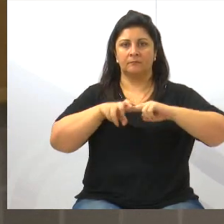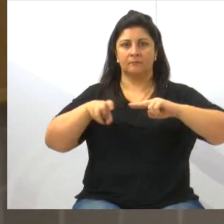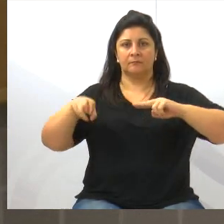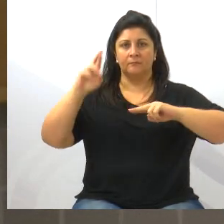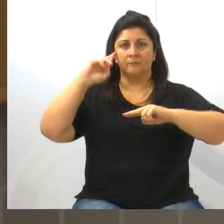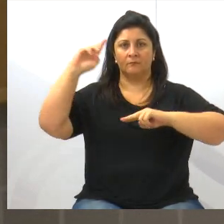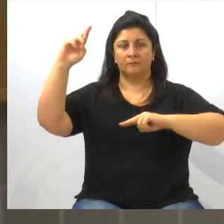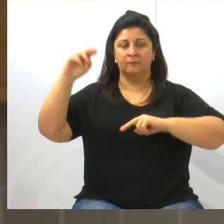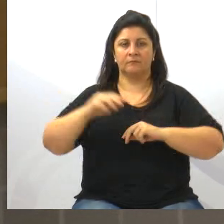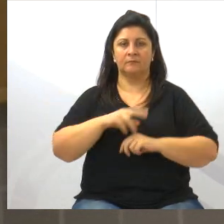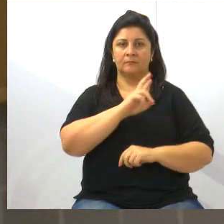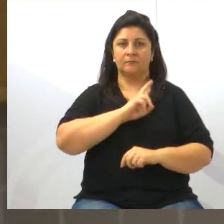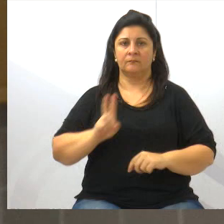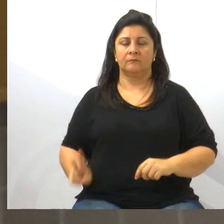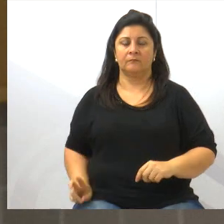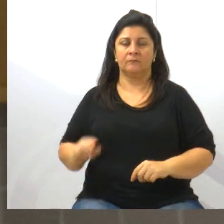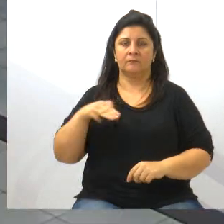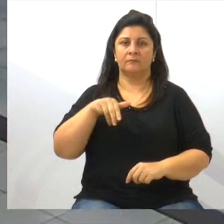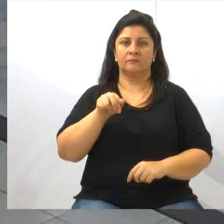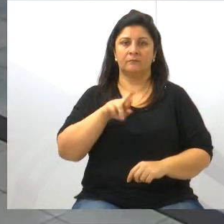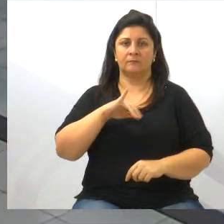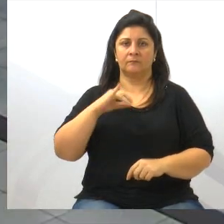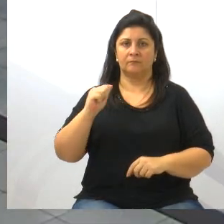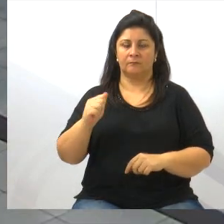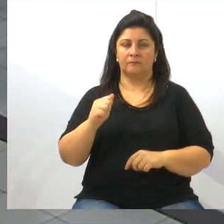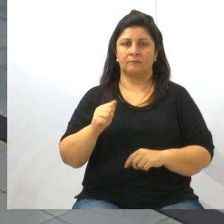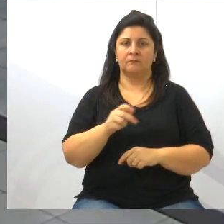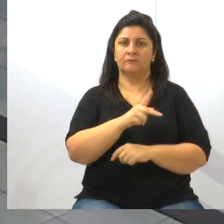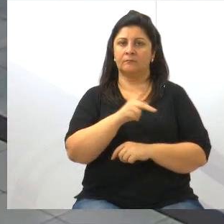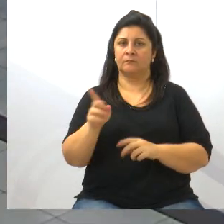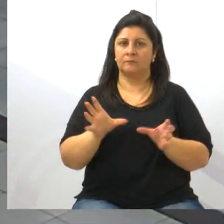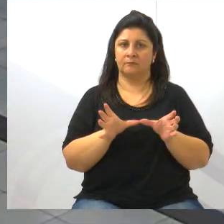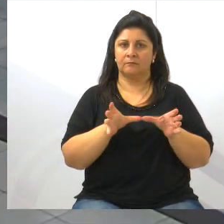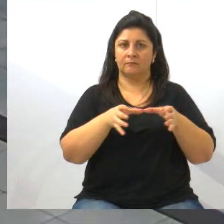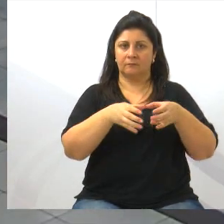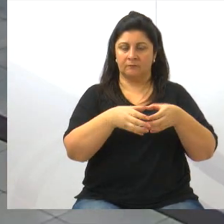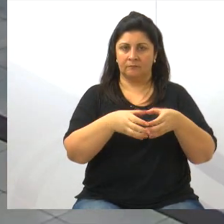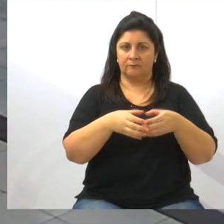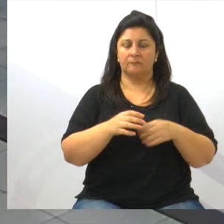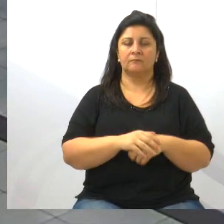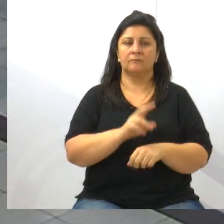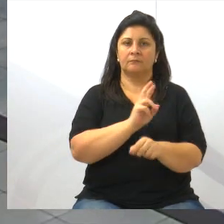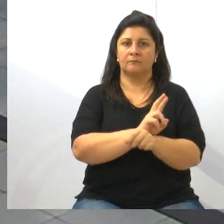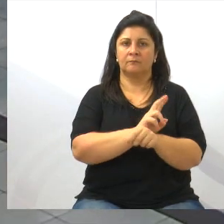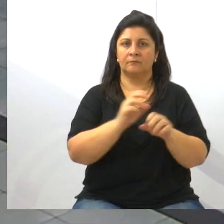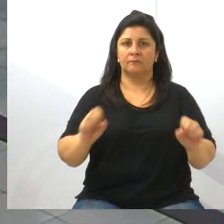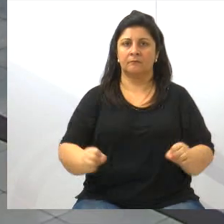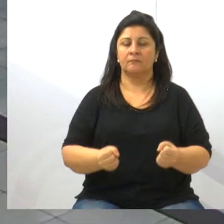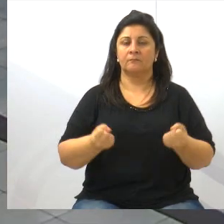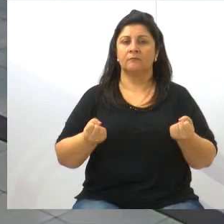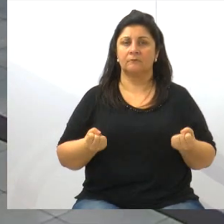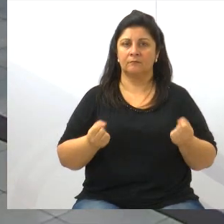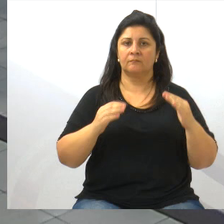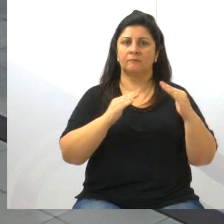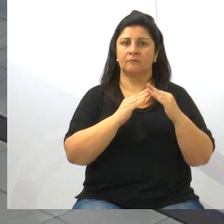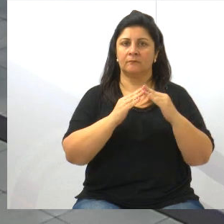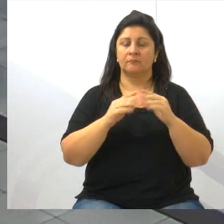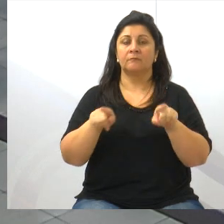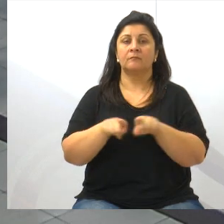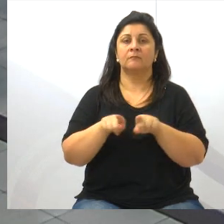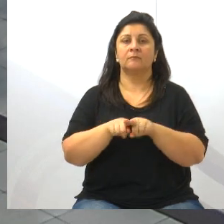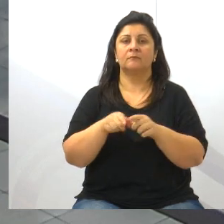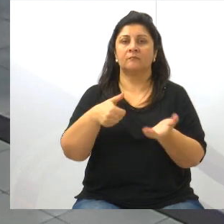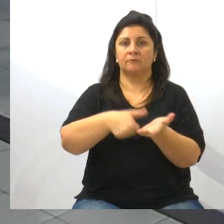a vereadora Márcia Santos, presidente da Frente Parlamentar em Defesa das Políticas Públicas de Habitação e de Regularização Fundiária